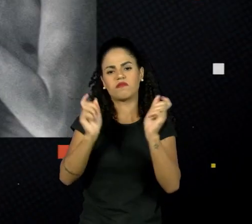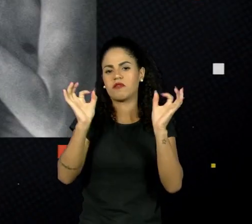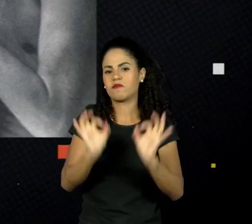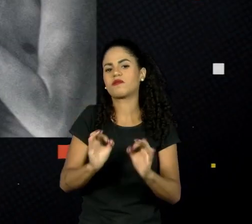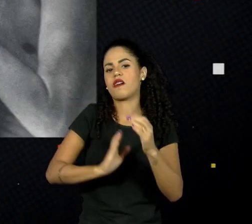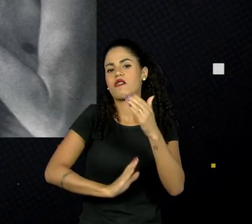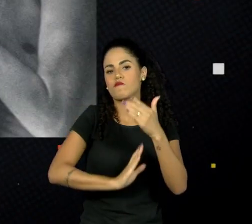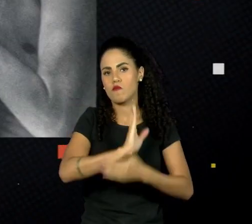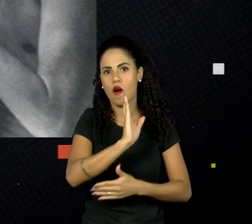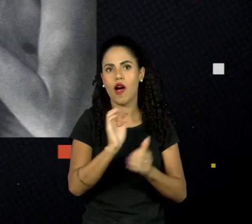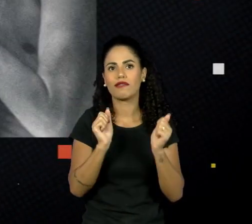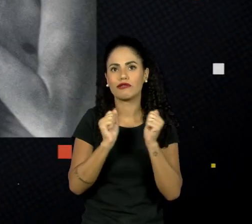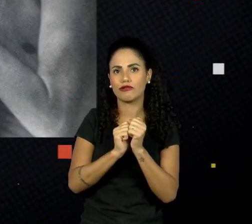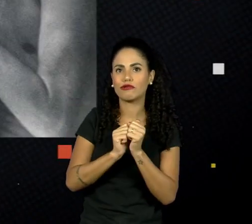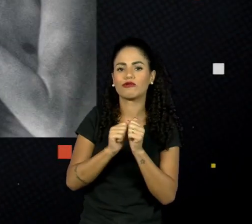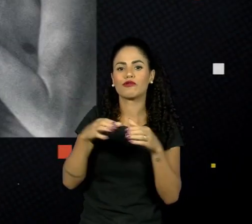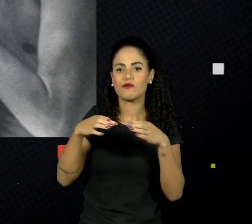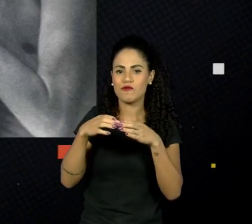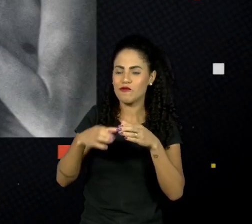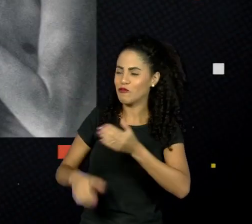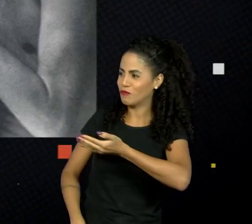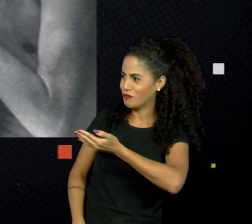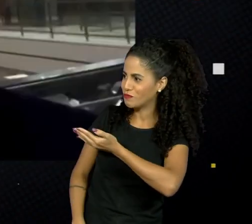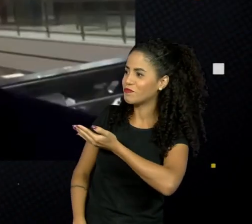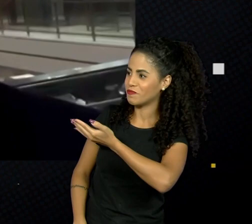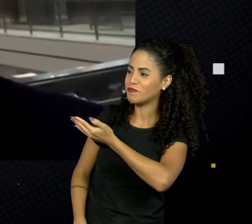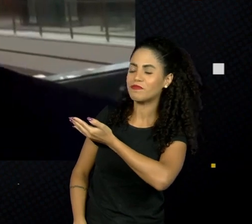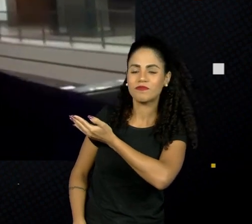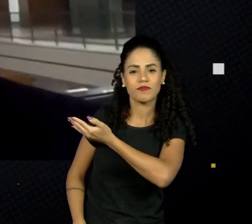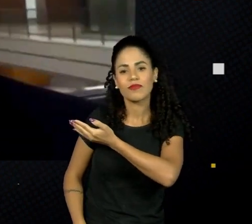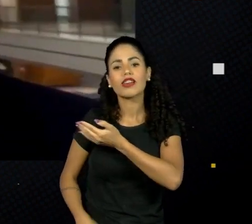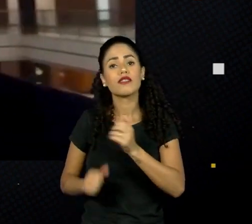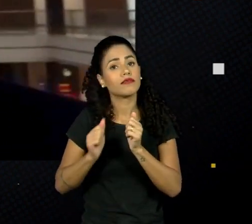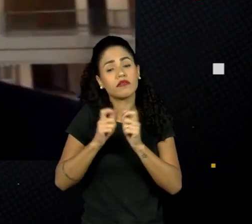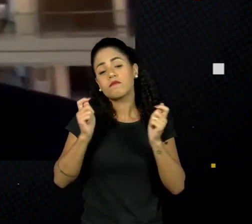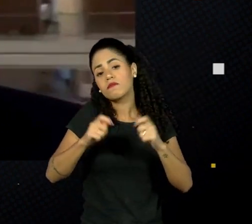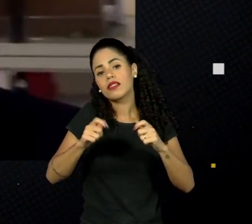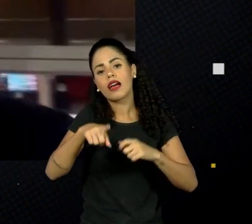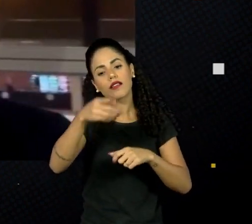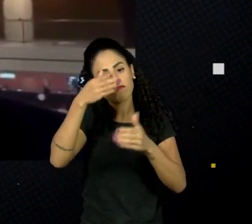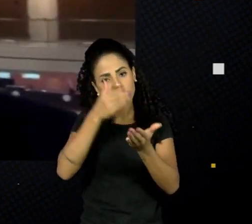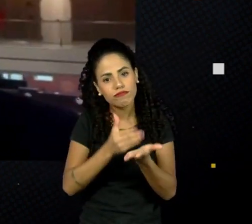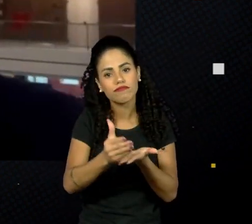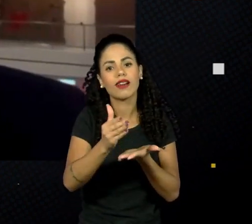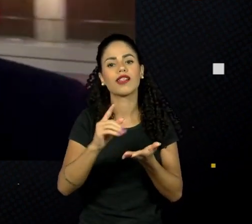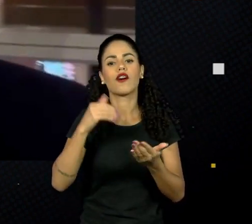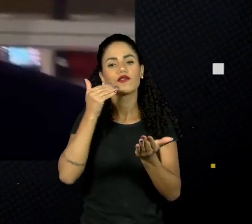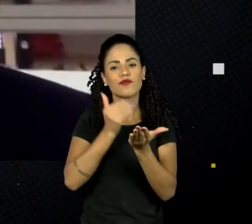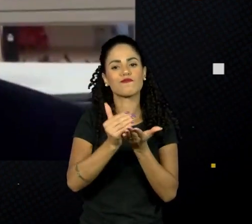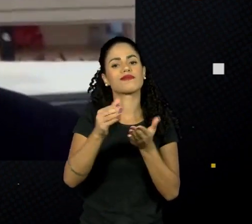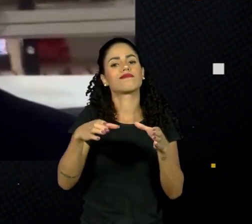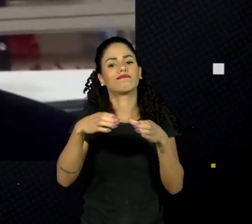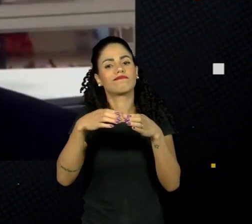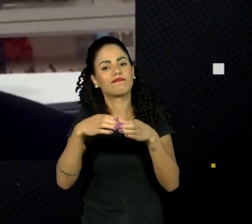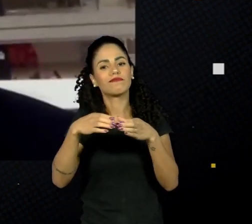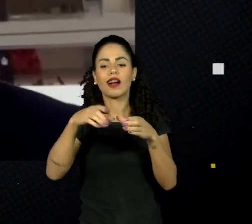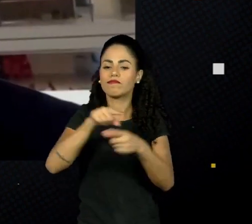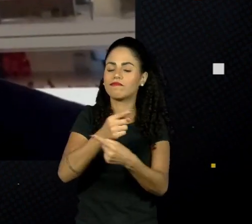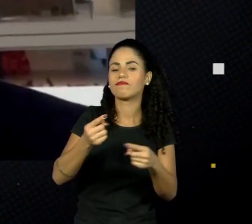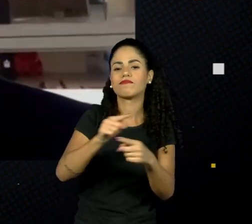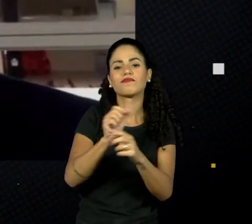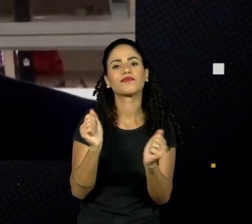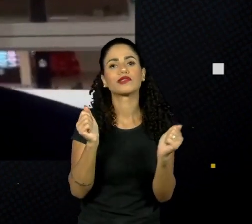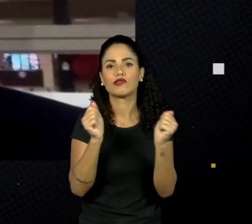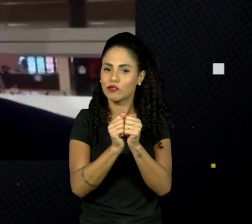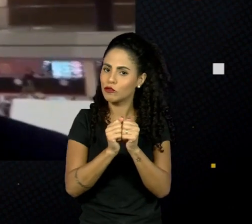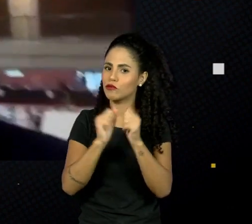tava Galvão, Paulinho Boca de Cantor, Baby, Moraes e Pepeu. Então, a partir dali, a gente foi convidado para entrar no Novos Baianos, fazer